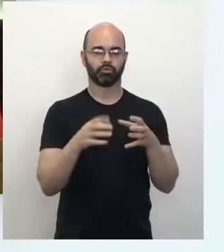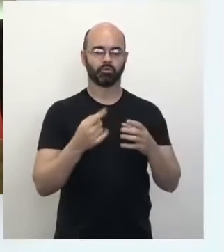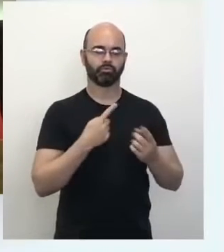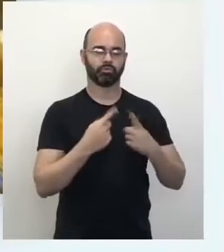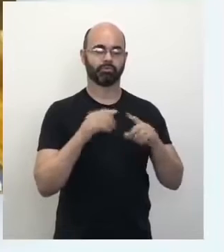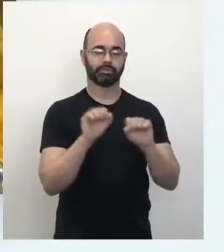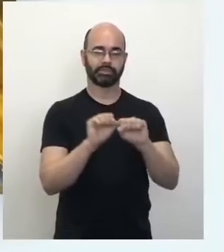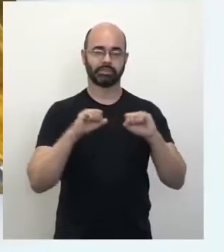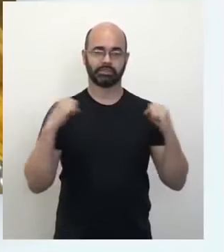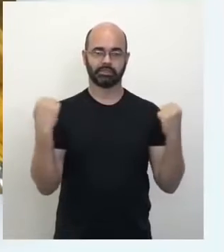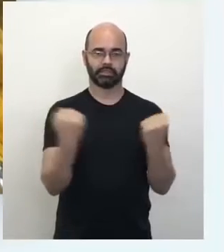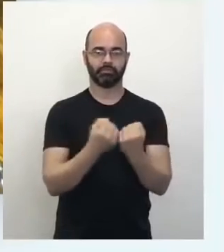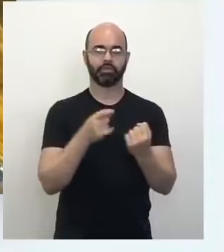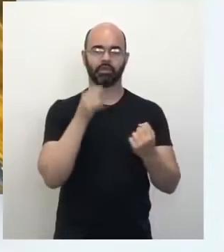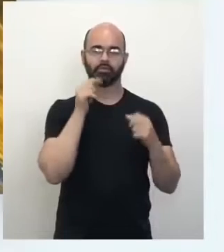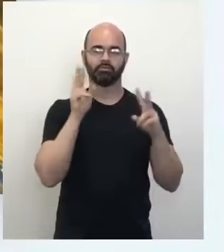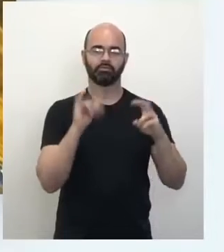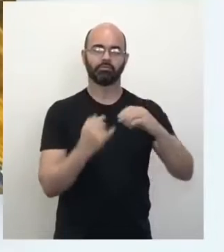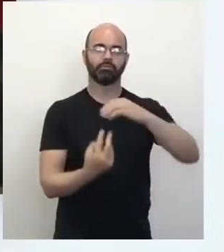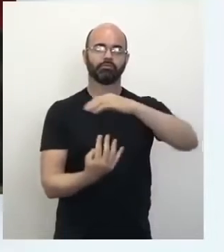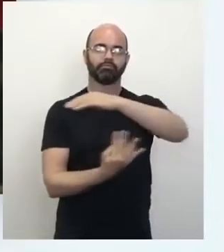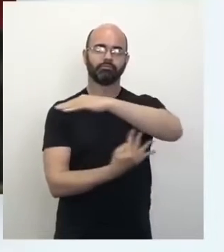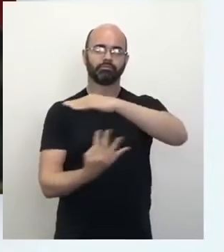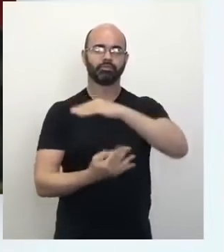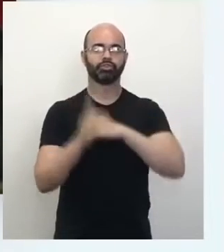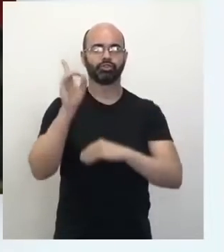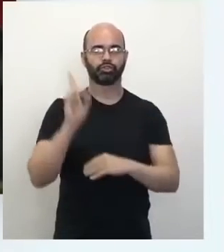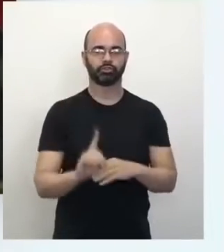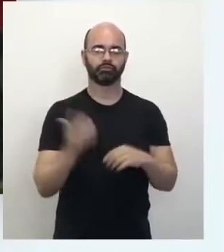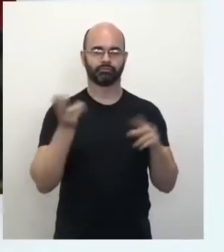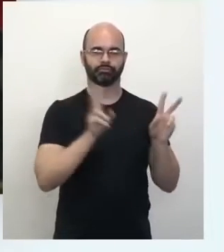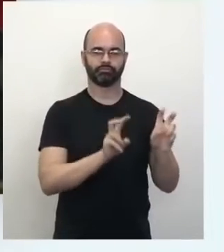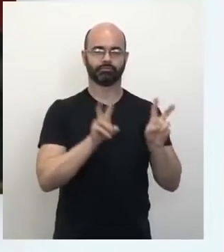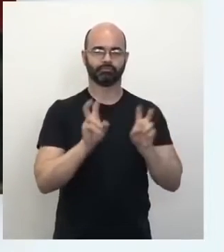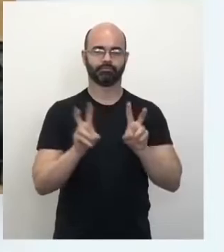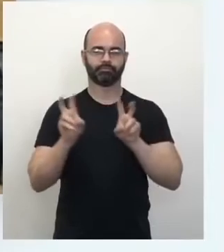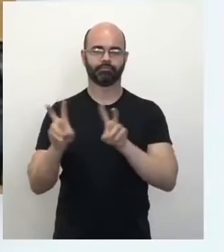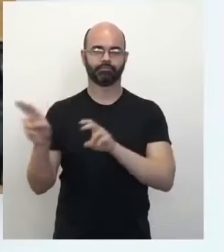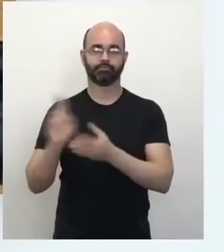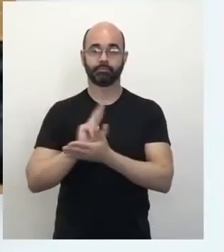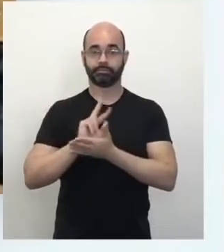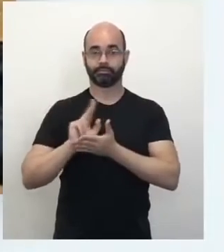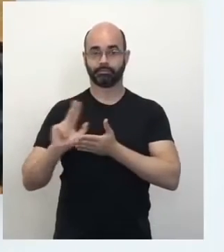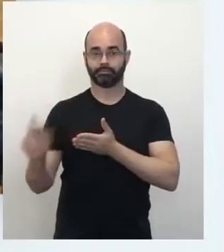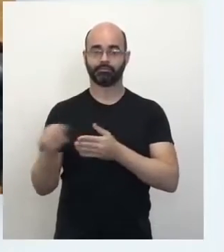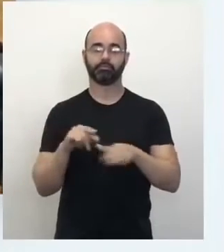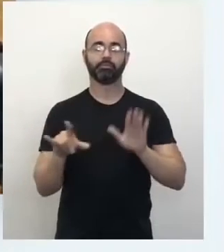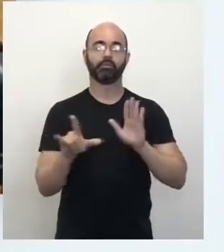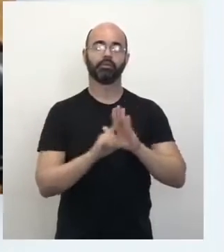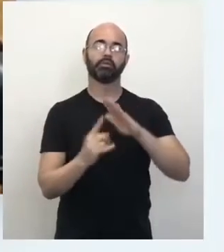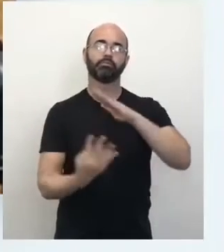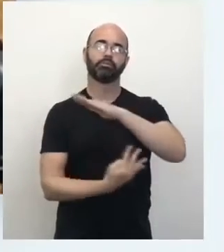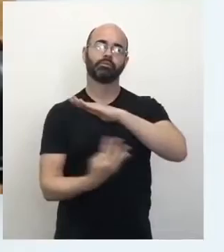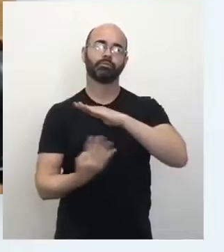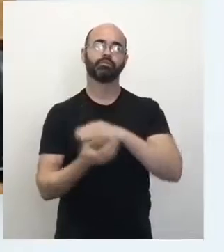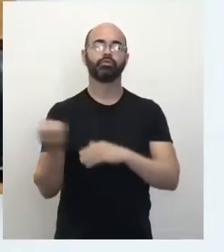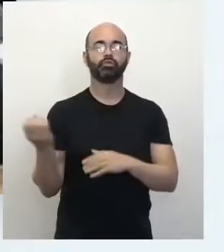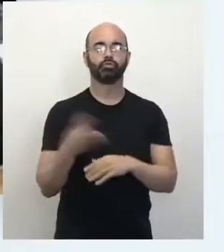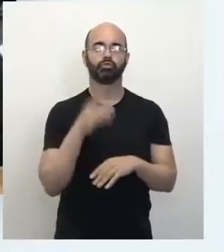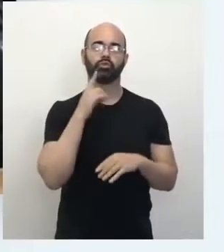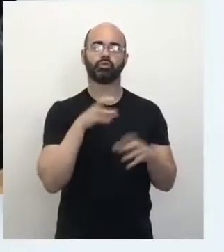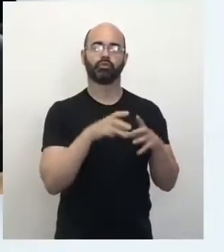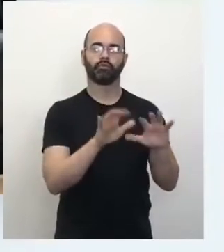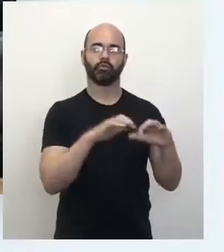Seminário Direito das Migrações. Entre os temas abordados estava o projeto de uma nova lei de migração ainda em tramitação